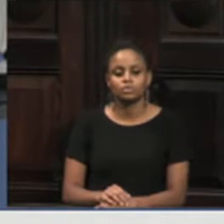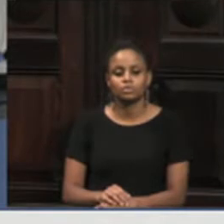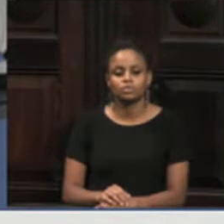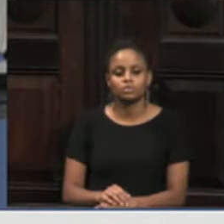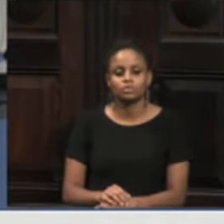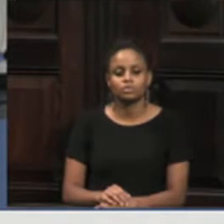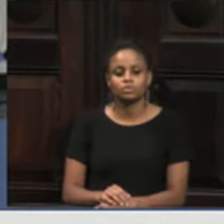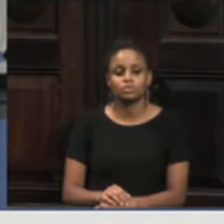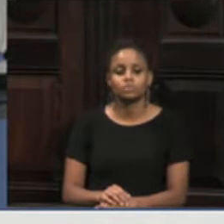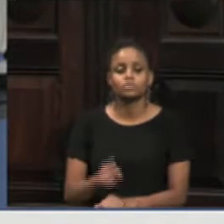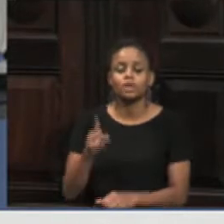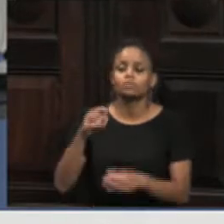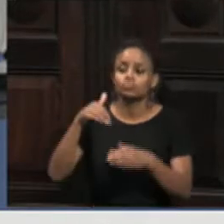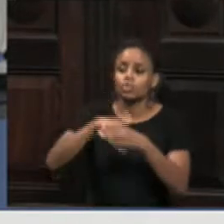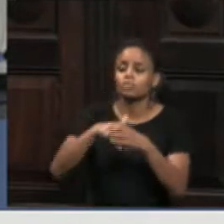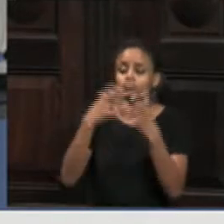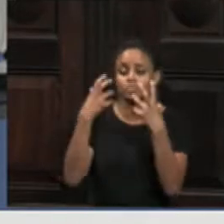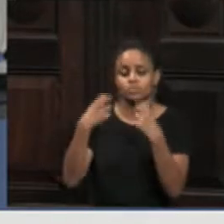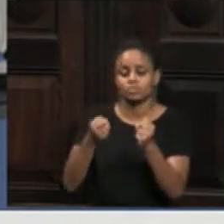Favorável, senhor presidente.